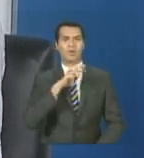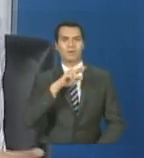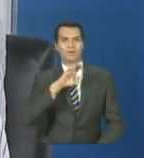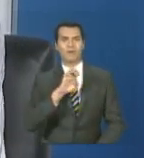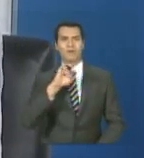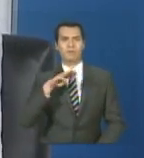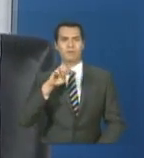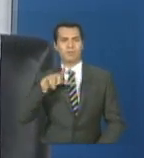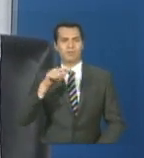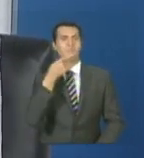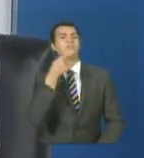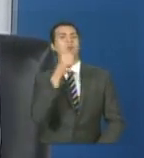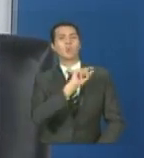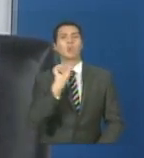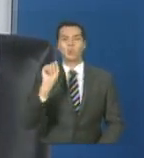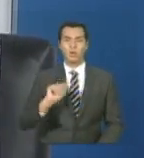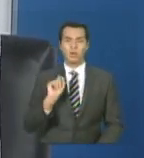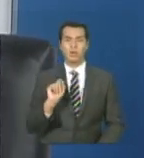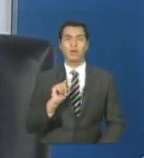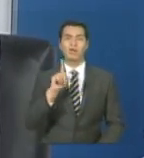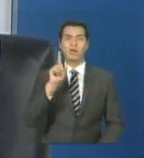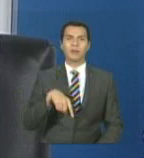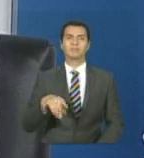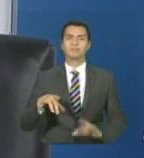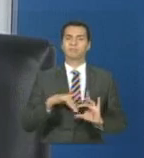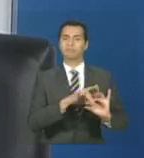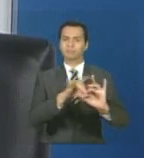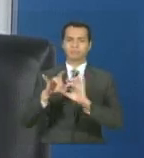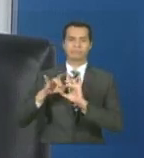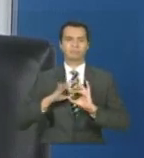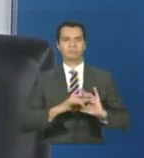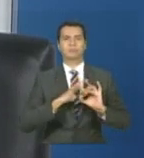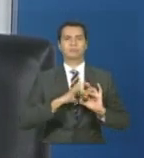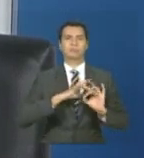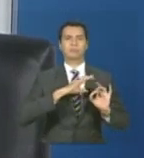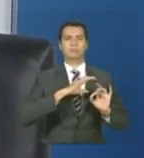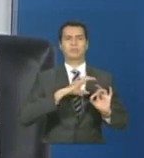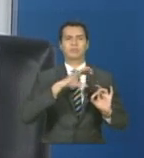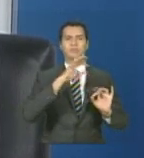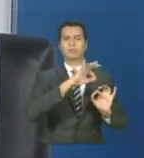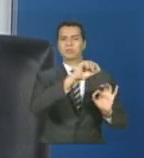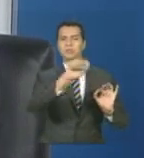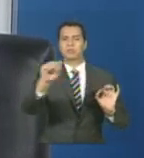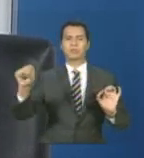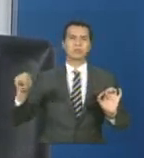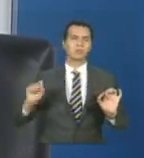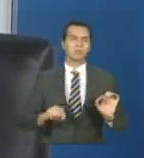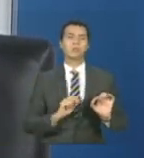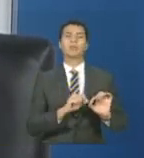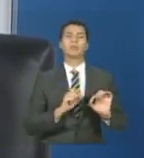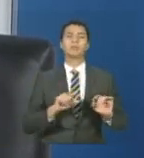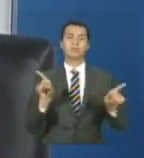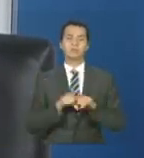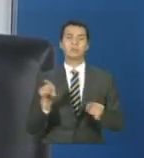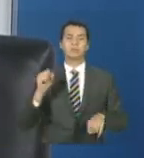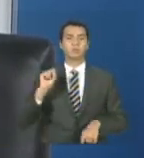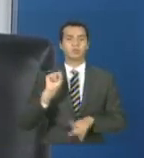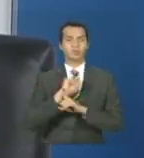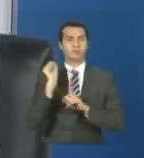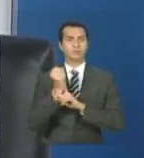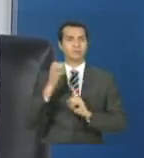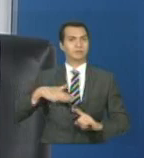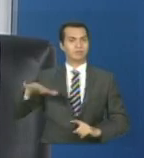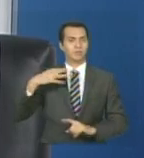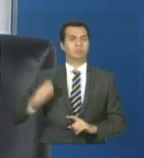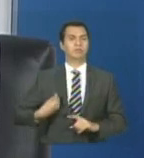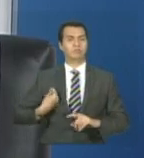que é, né, o da intersetorialidade, enfim, como intersetorialidade e participação social. A própria conferência reflete